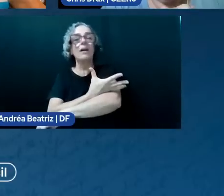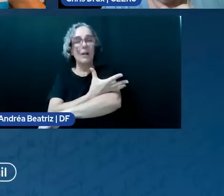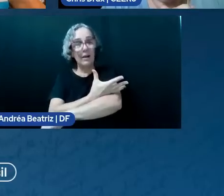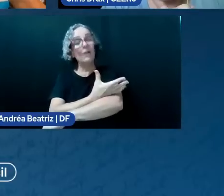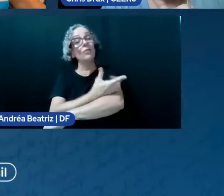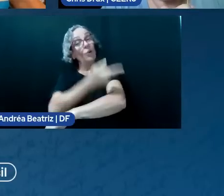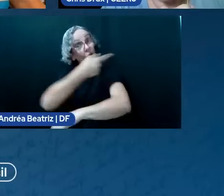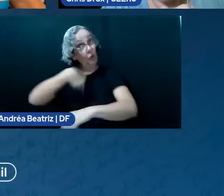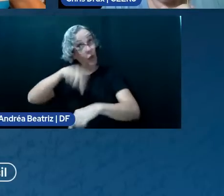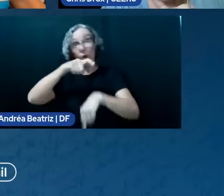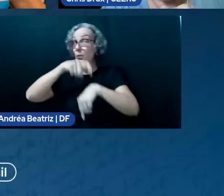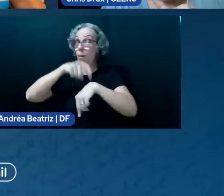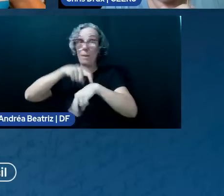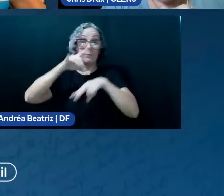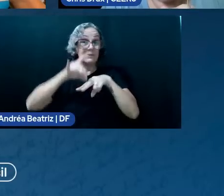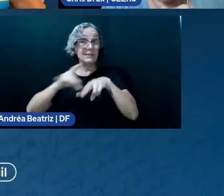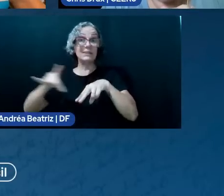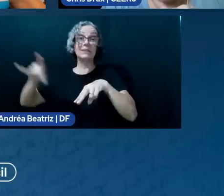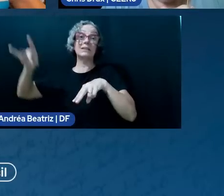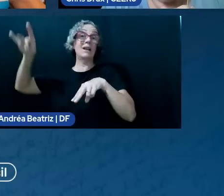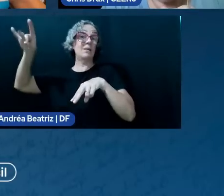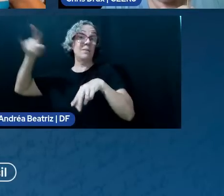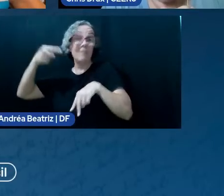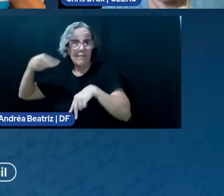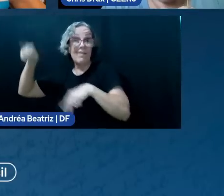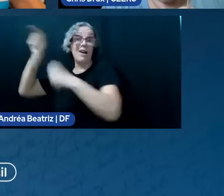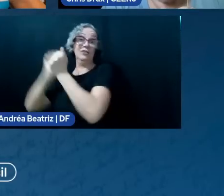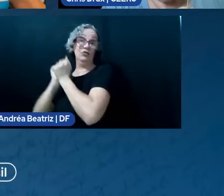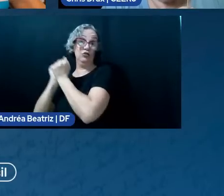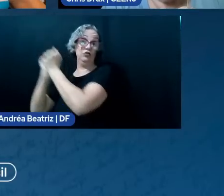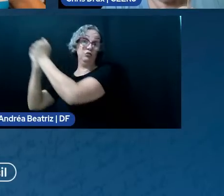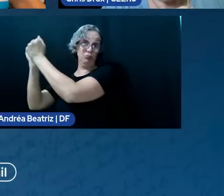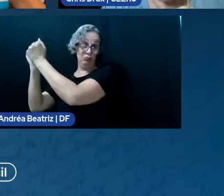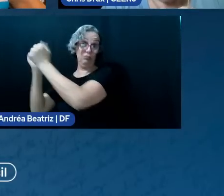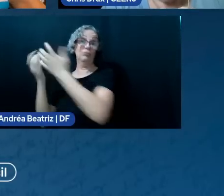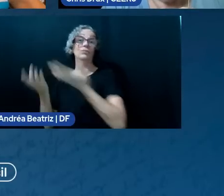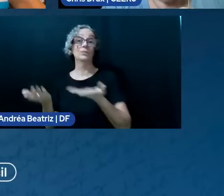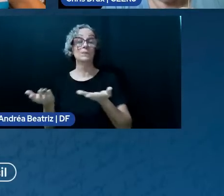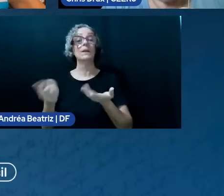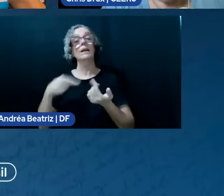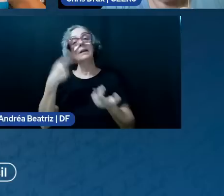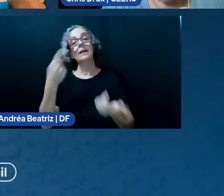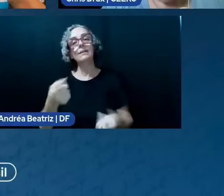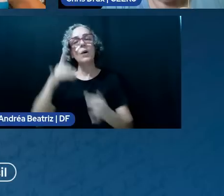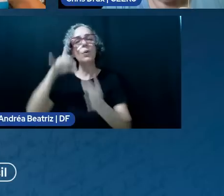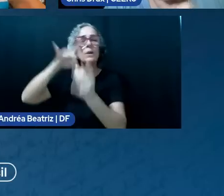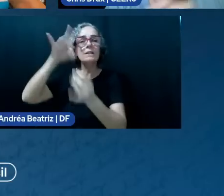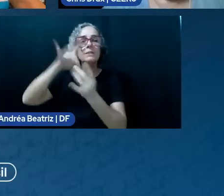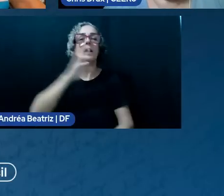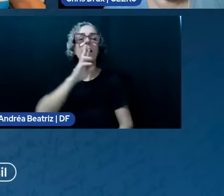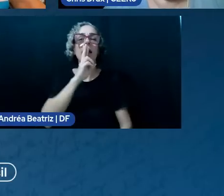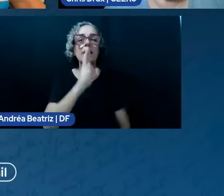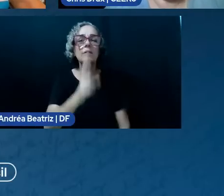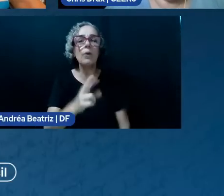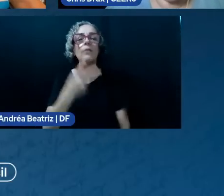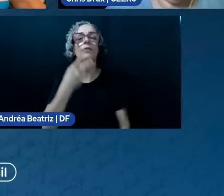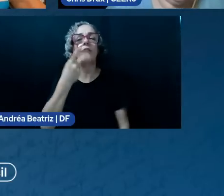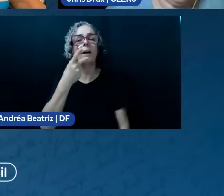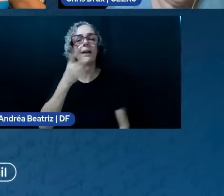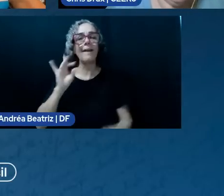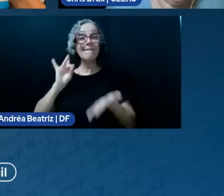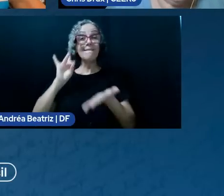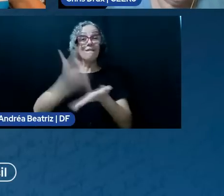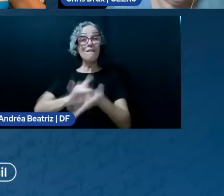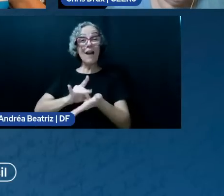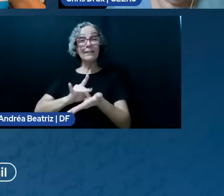gente produz por conta própria. Então, os espíritos falam assim, em resposta a isso. Eles falam que a verdadeira afeição,